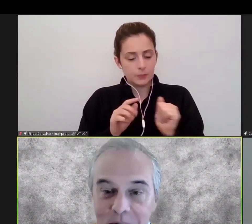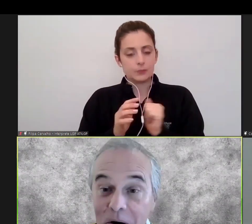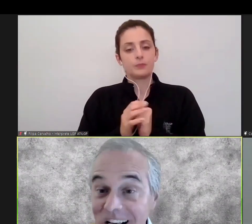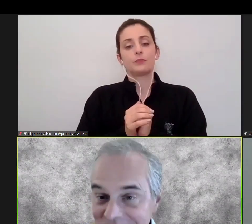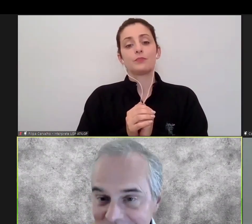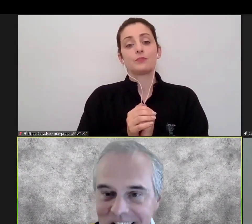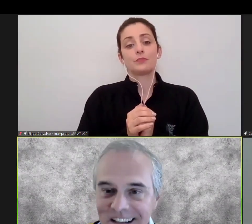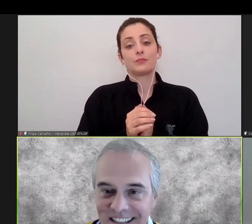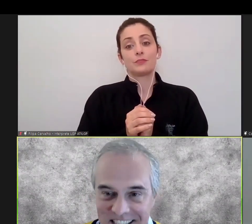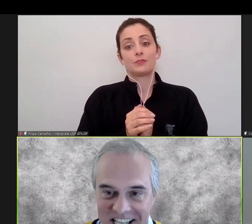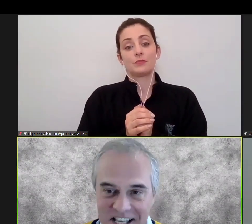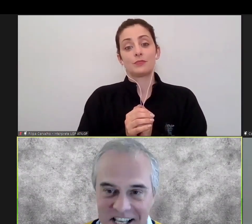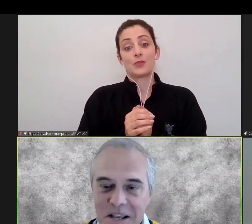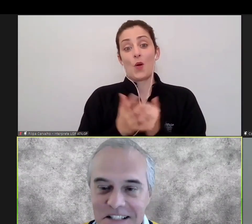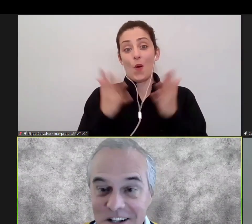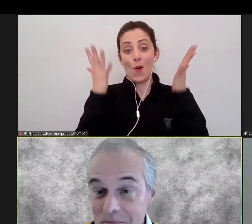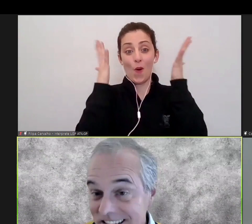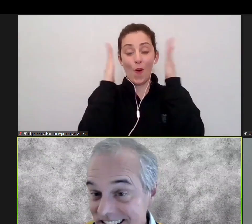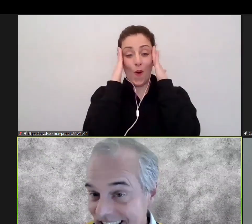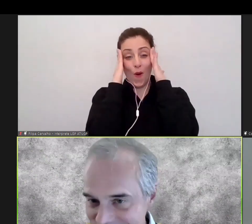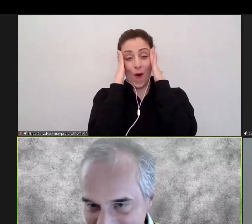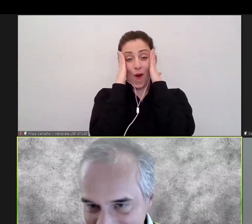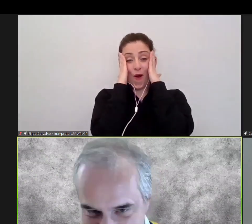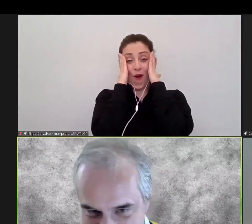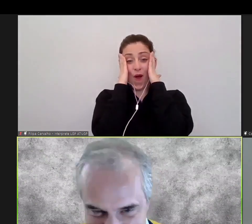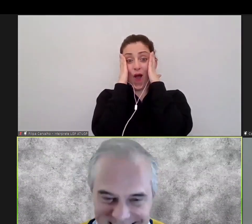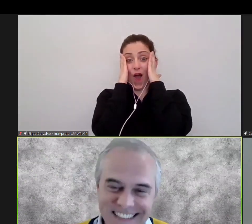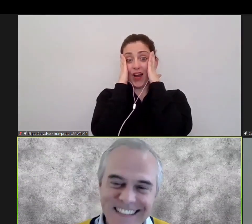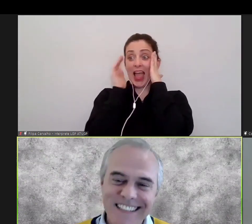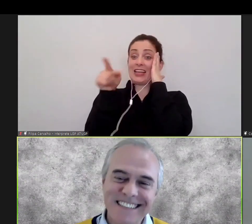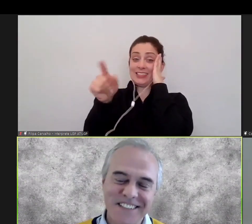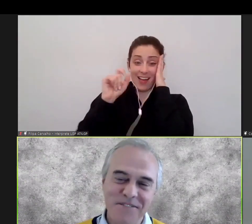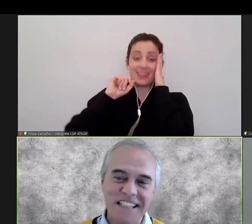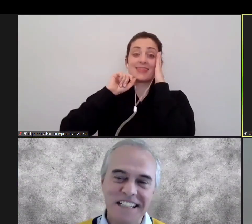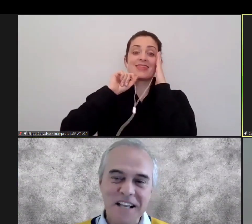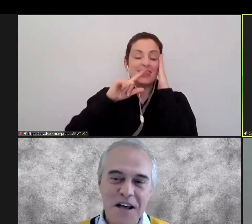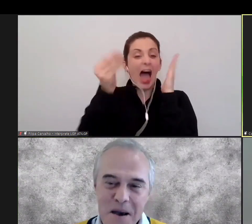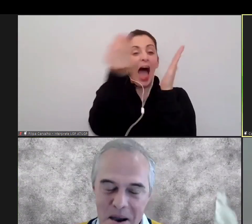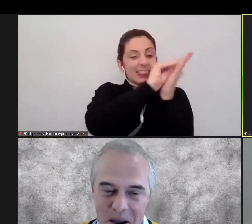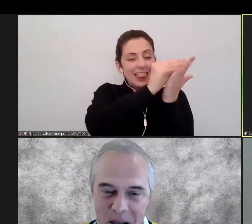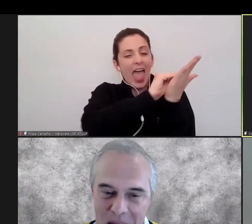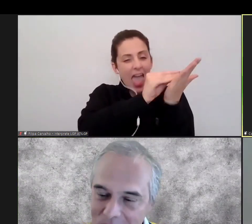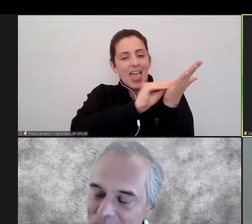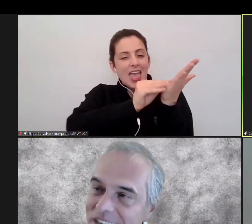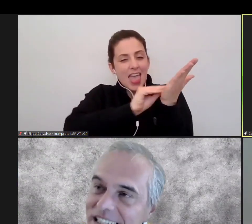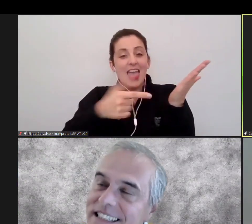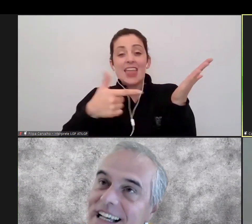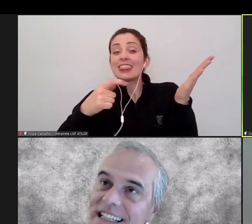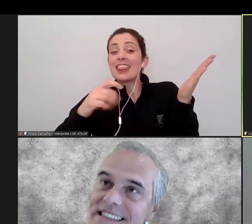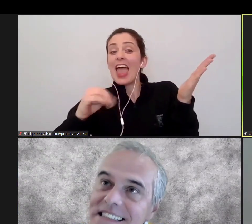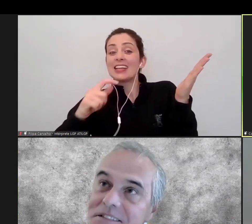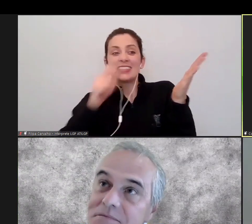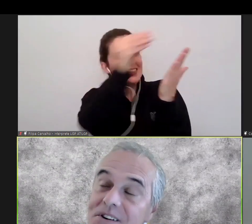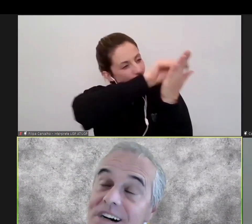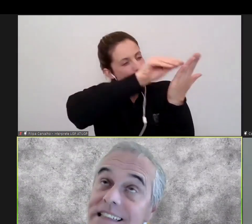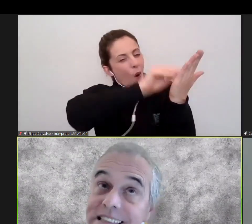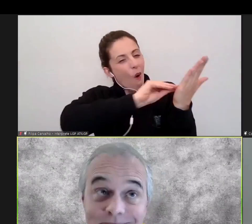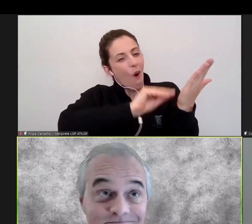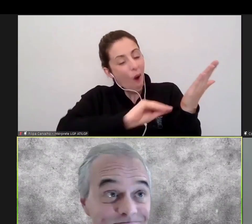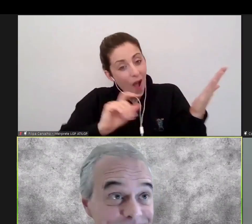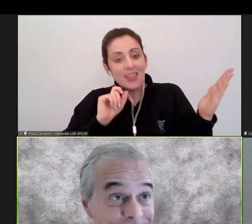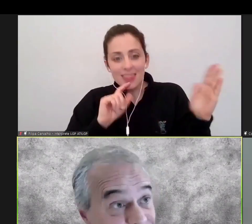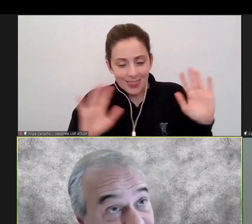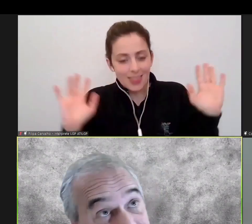Socorro, olha, isso é uma tese. É mesmo? É uma tese. Olha,